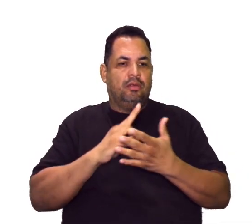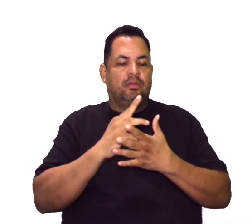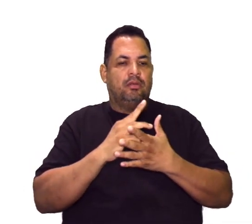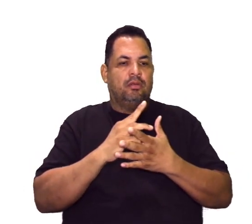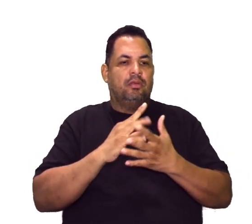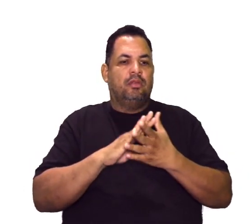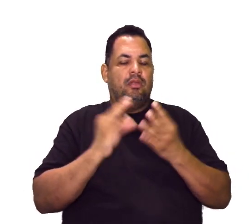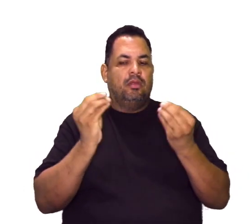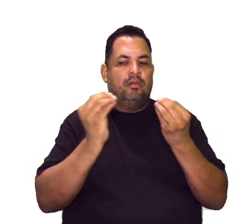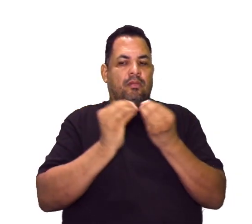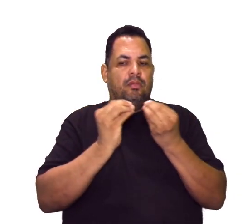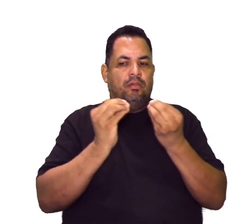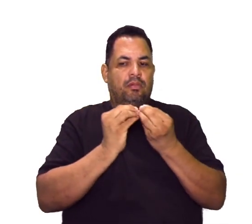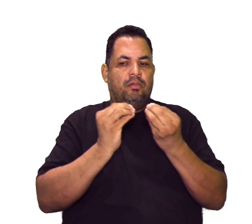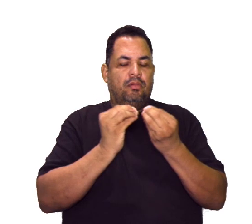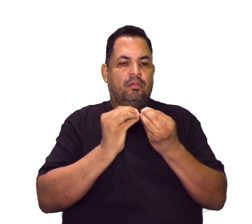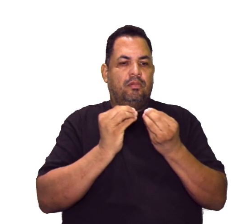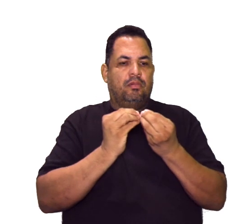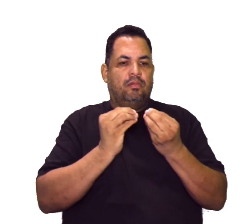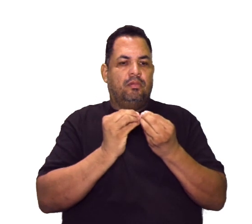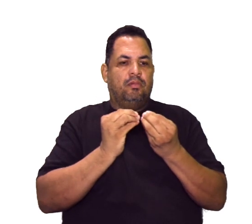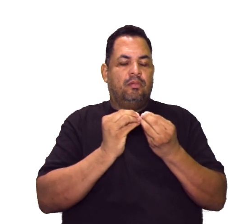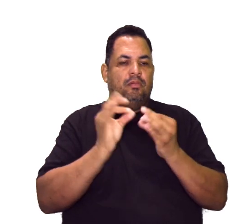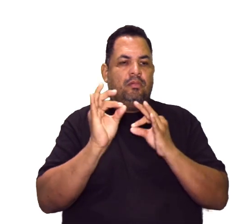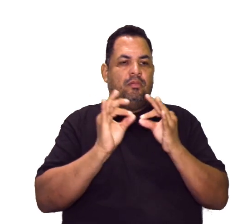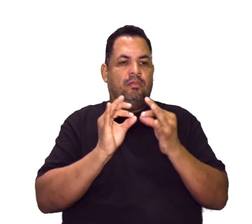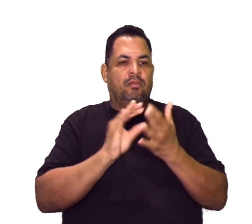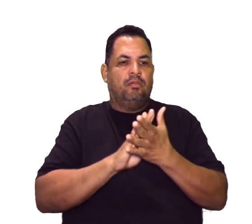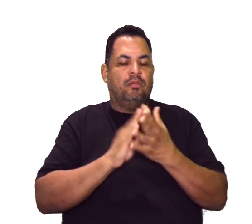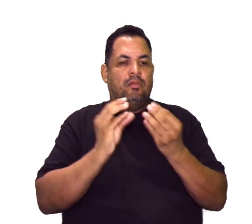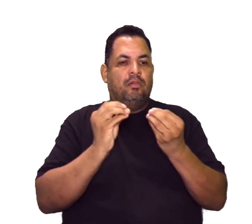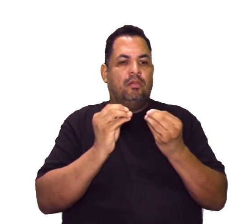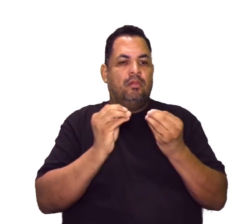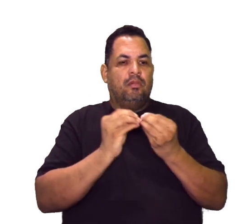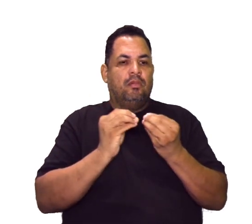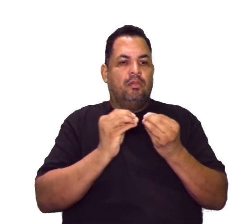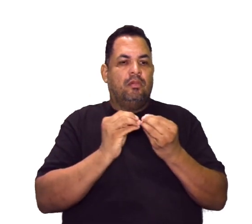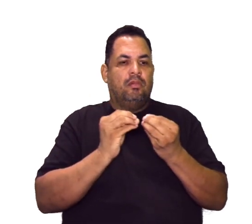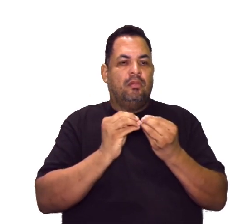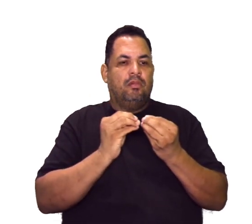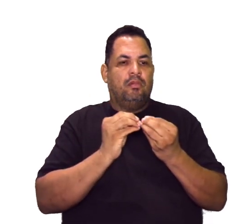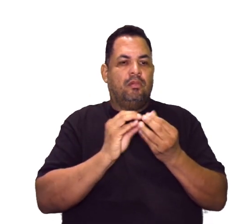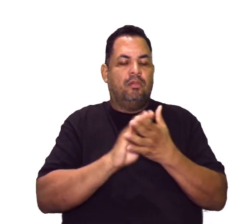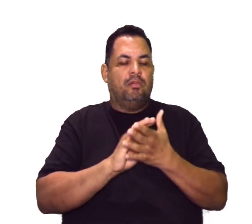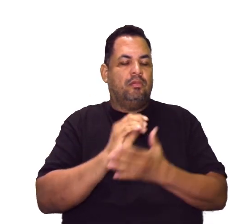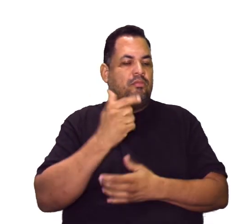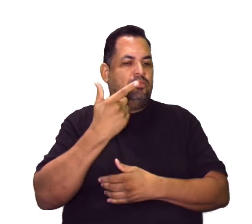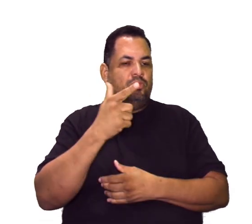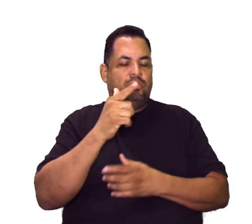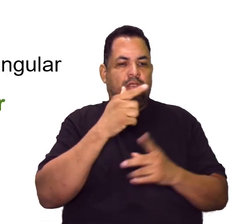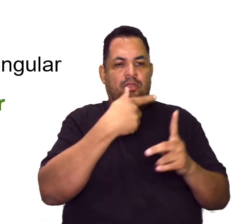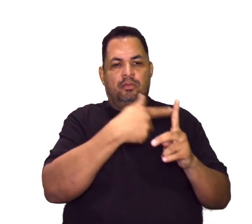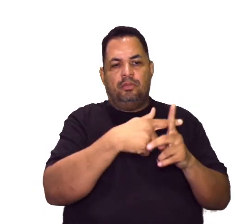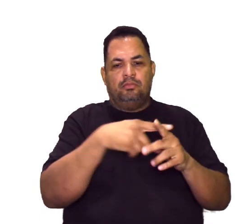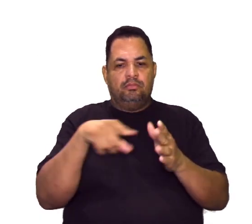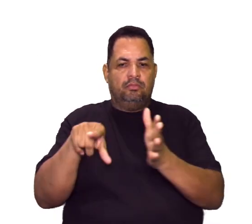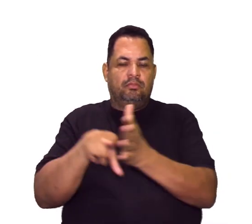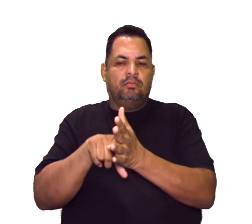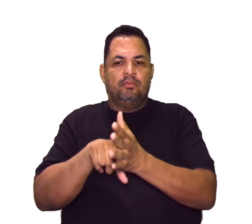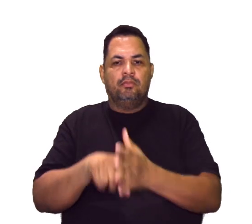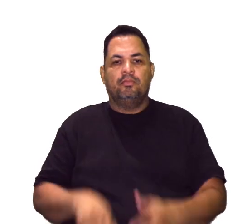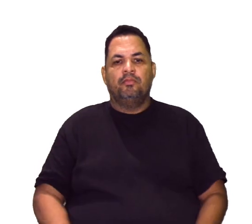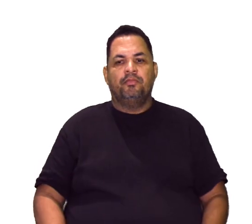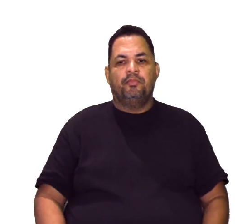e a molécula é considerada uma molécula polar. Tem